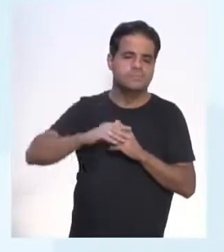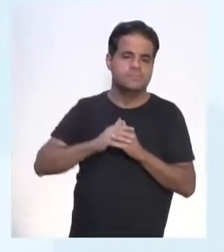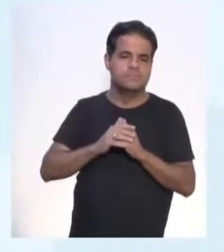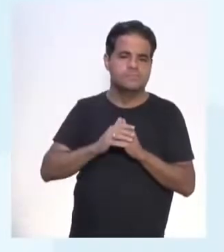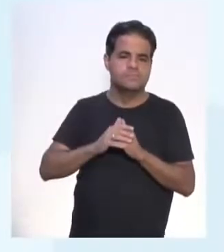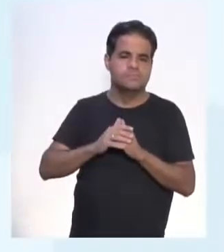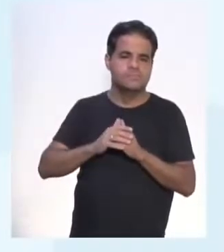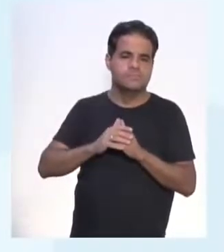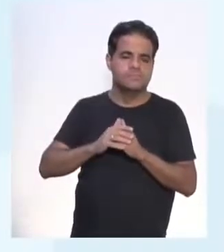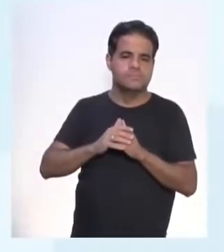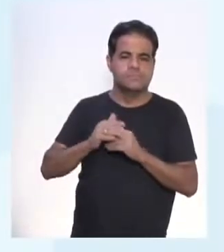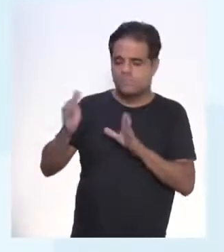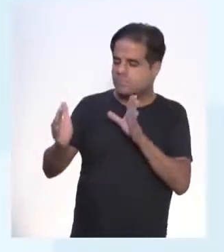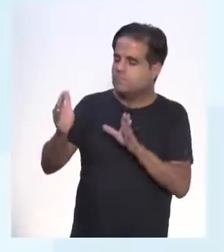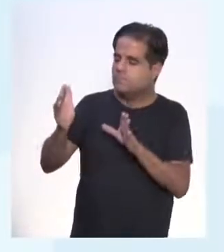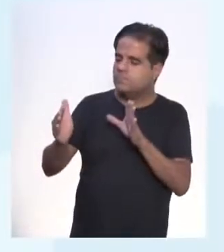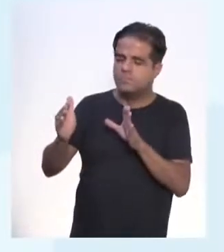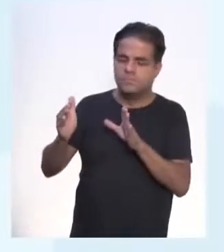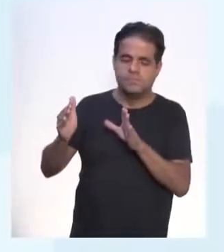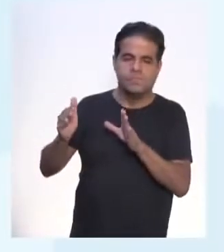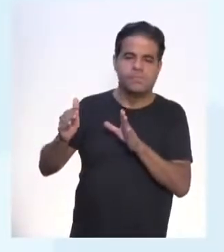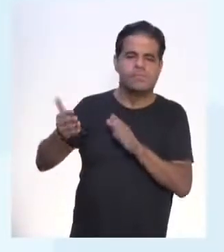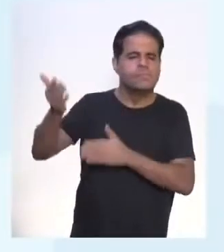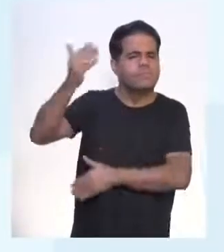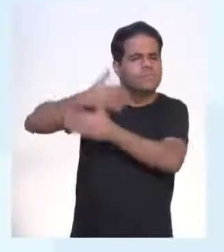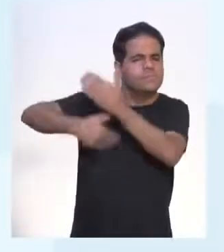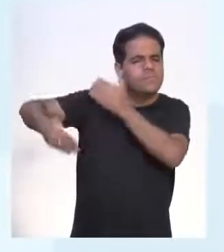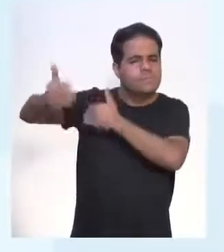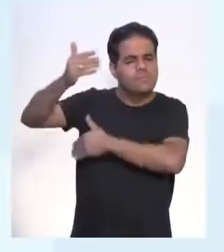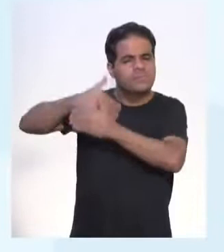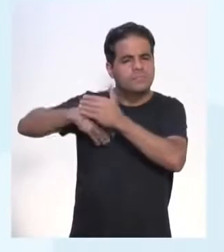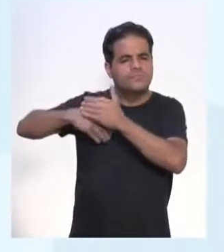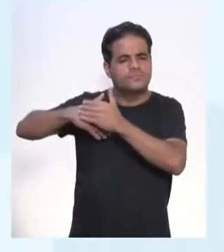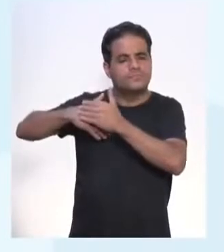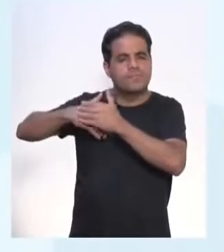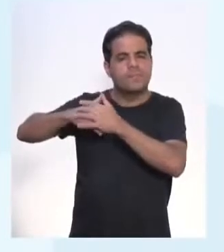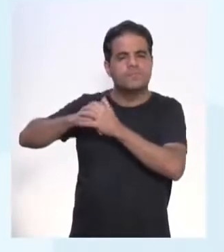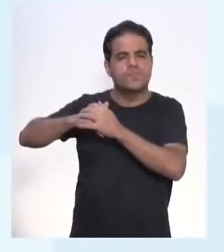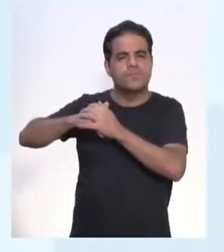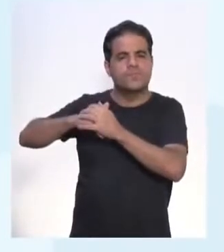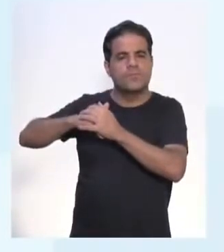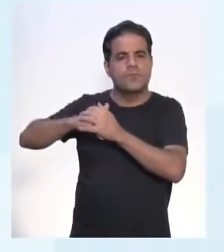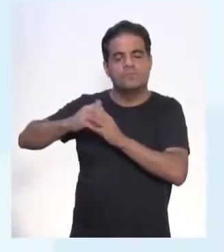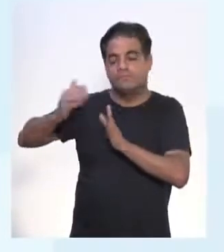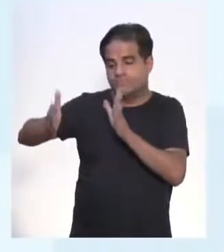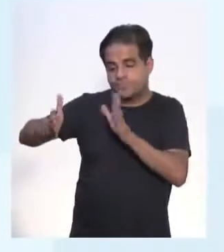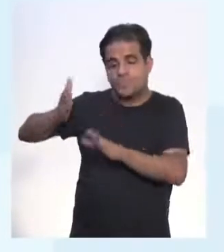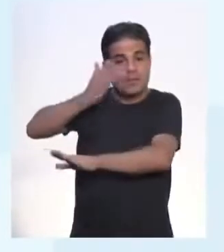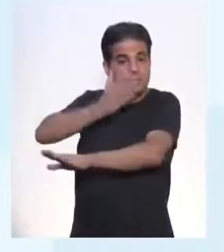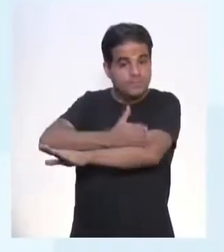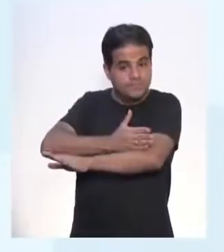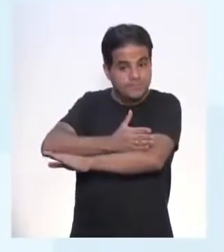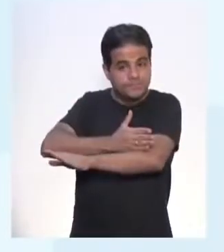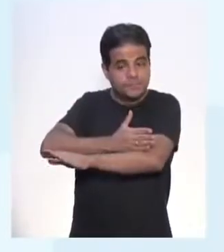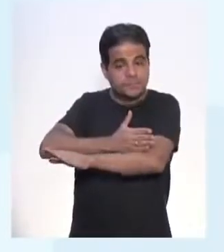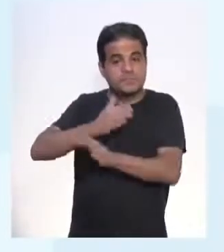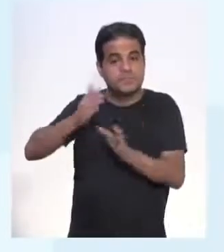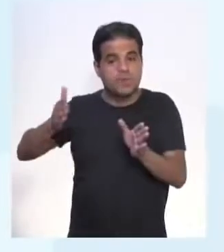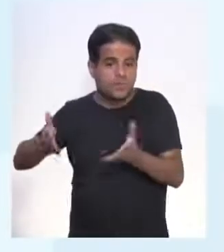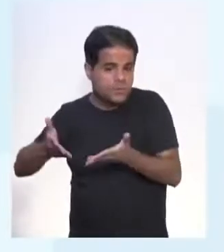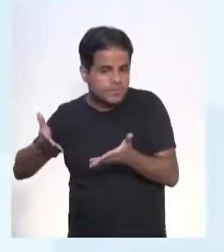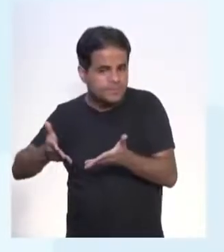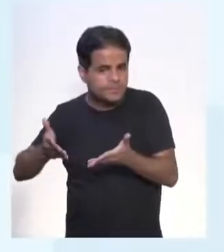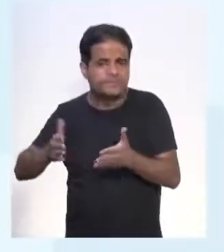num determinado período, né? Vamos pensar antiguidade, Idade Média, moderno,